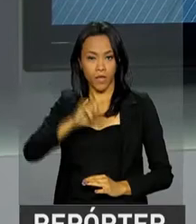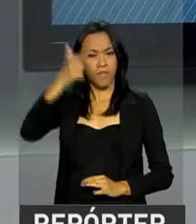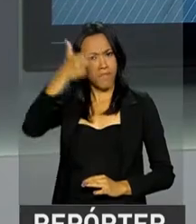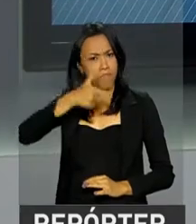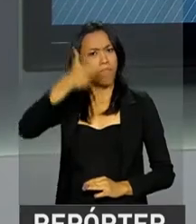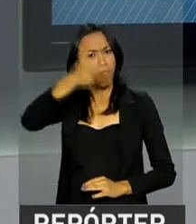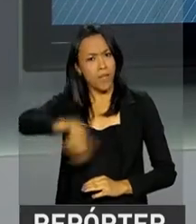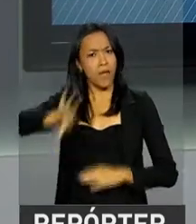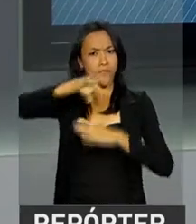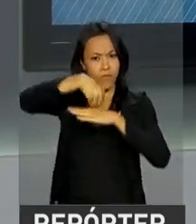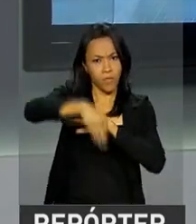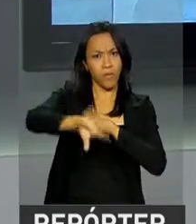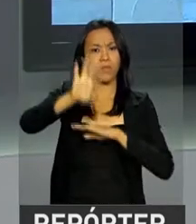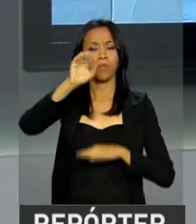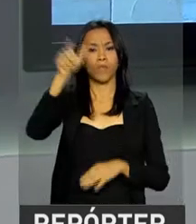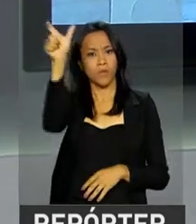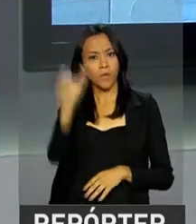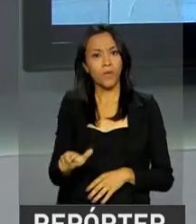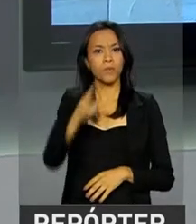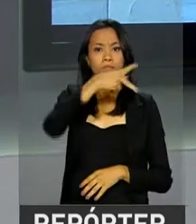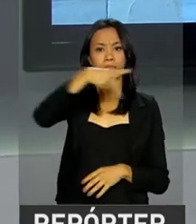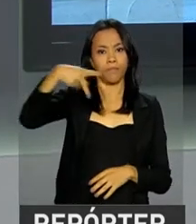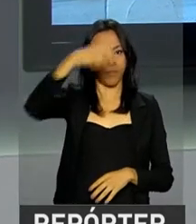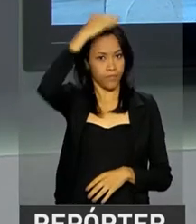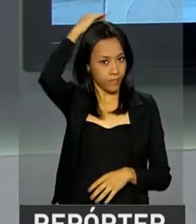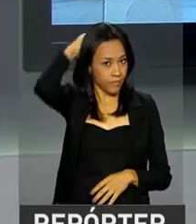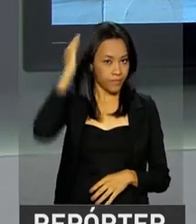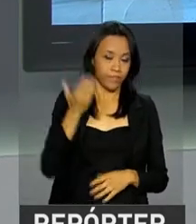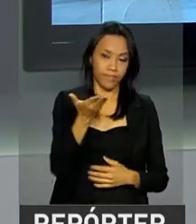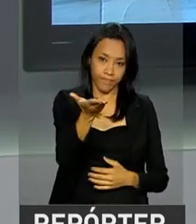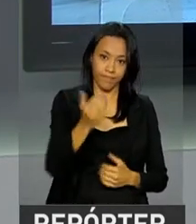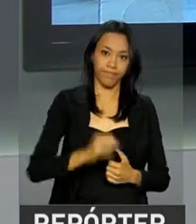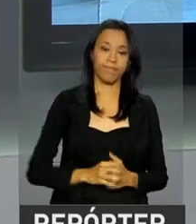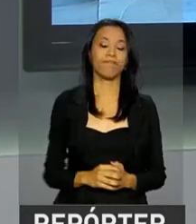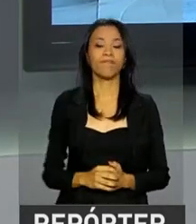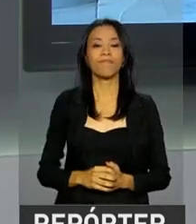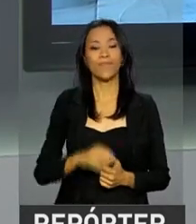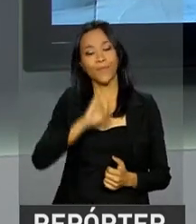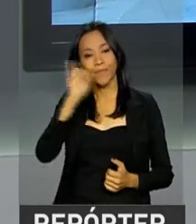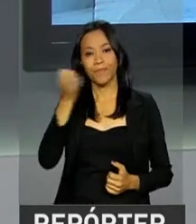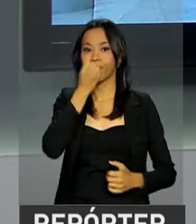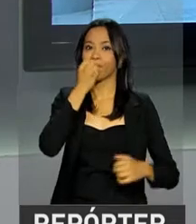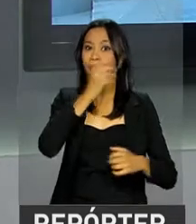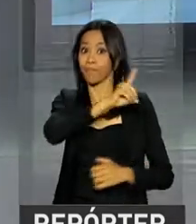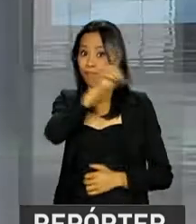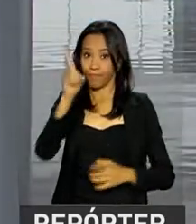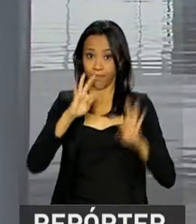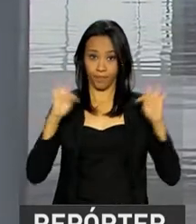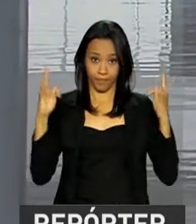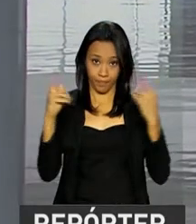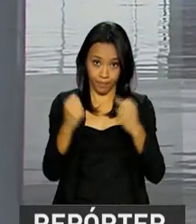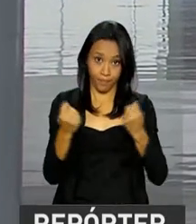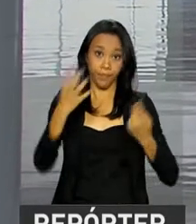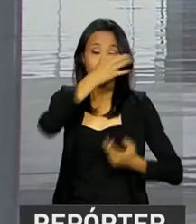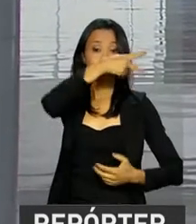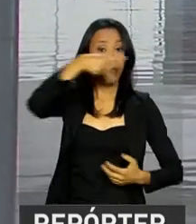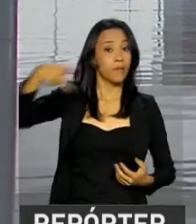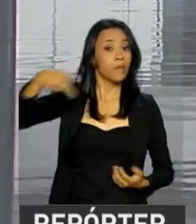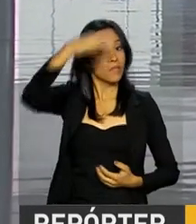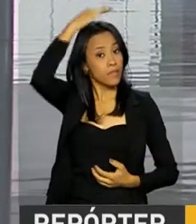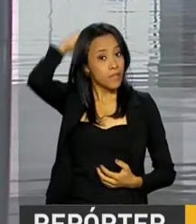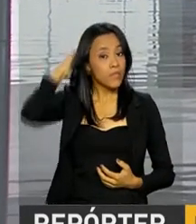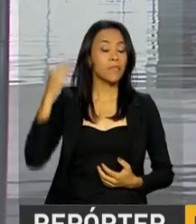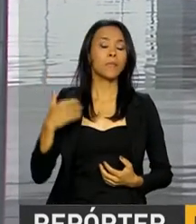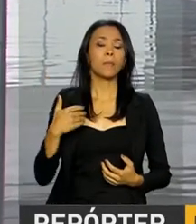sobre o presidente Michel Temer. Olá, Ney, é com você. Oi, Thaís, bom dia a todos. Olha, Thaís, o presidente Michel Temer